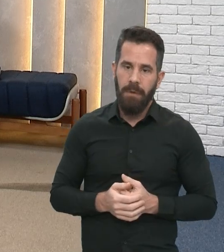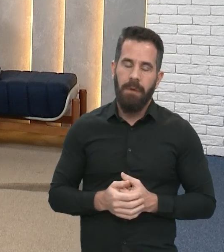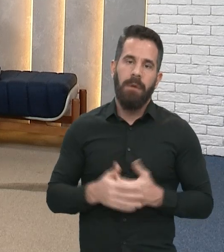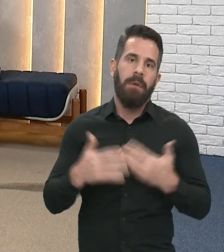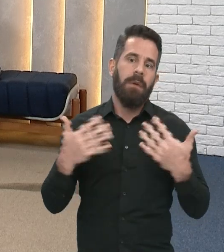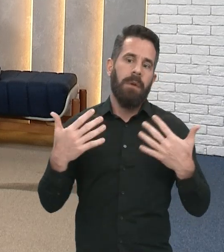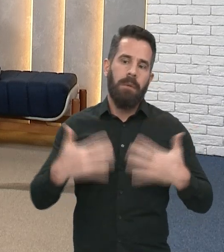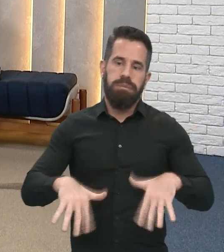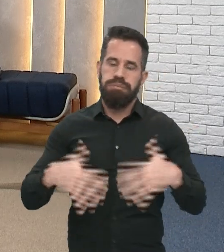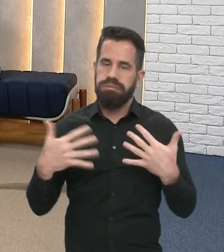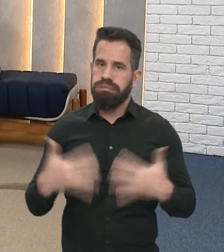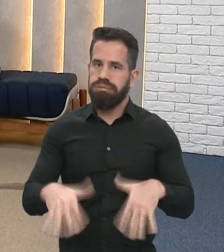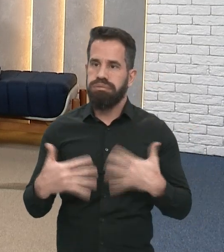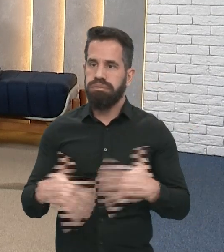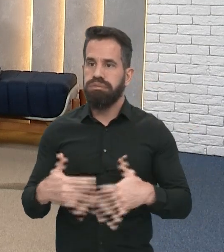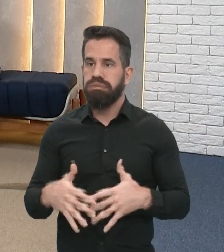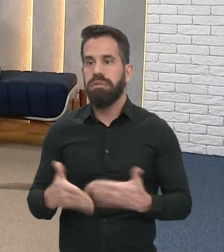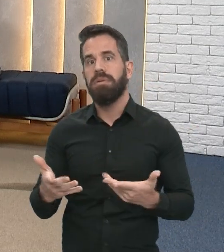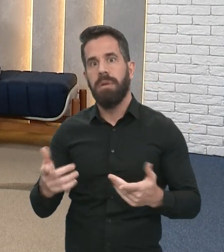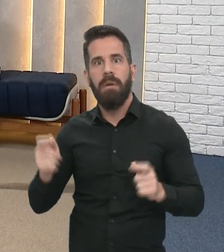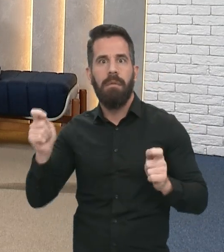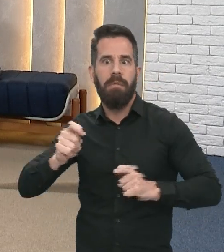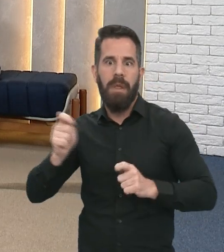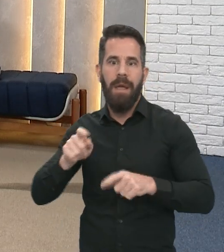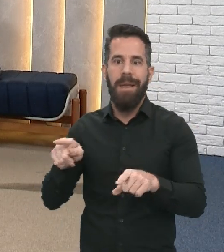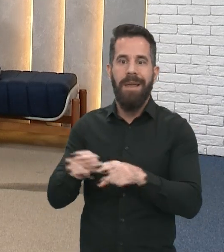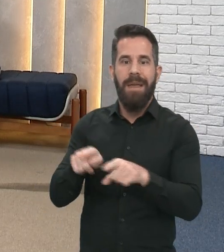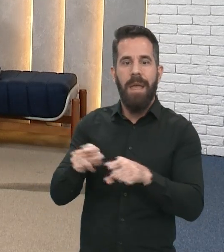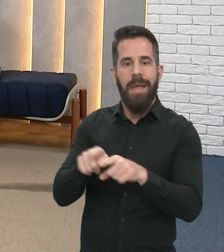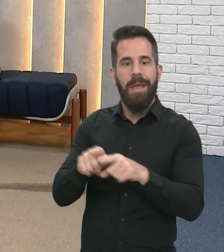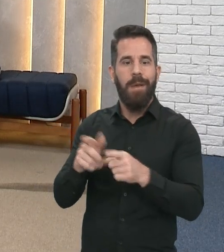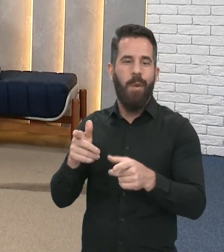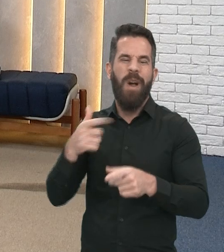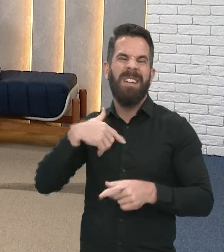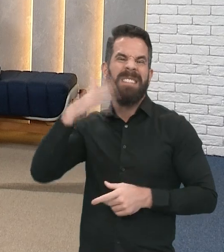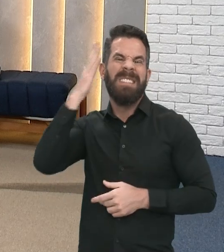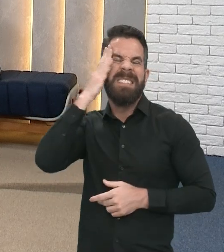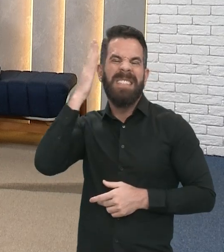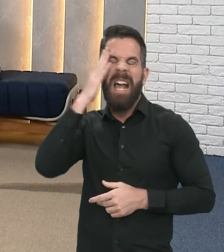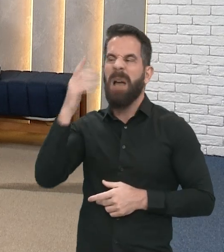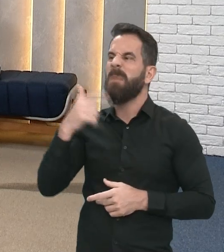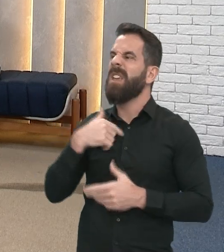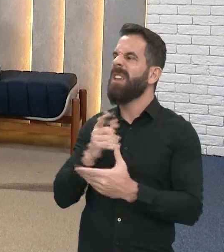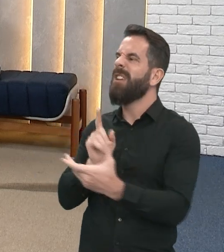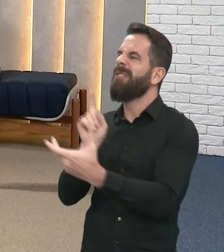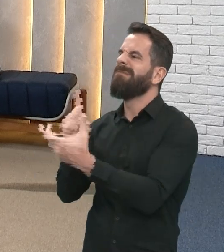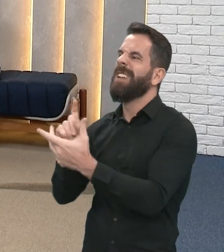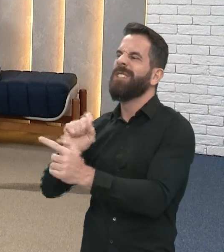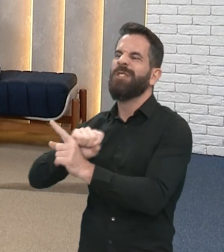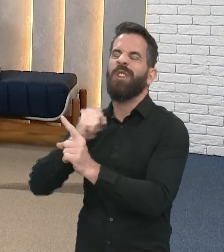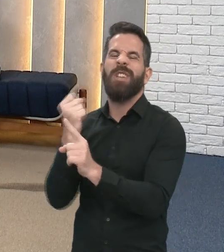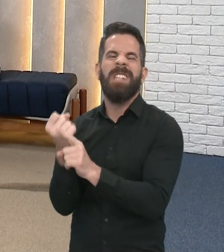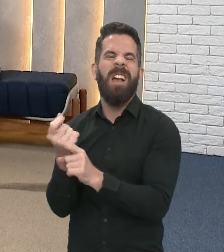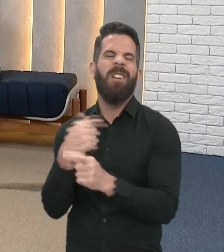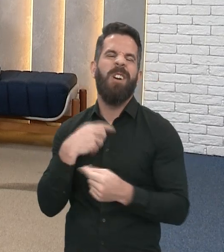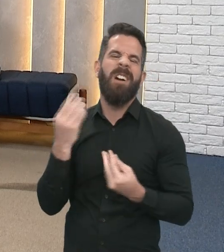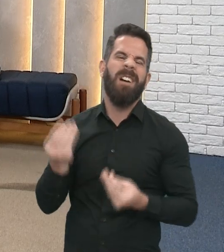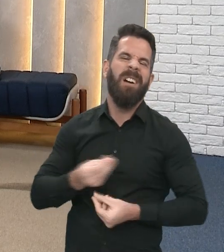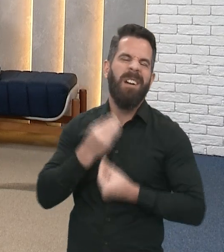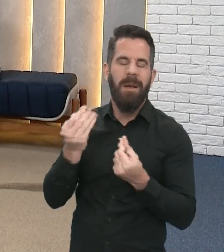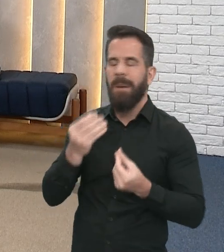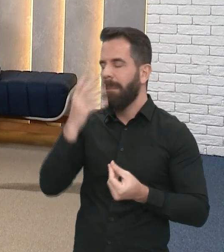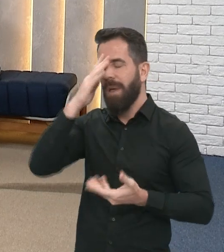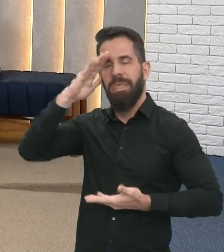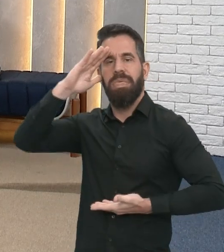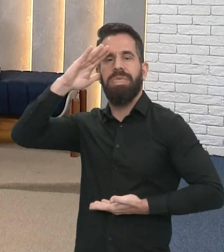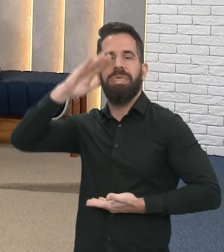a discussão a respeito de bateria social, né? Muitas vezes a gente fala, estou sem bateria social. Bateria social vai embora